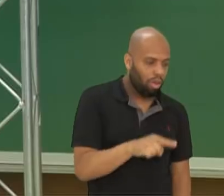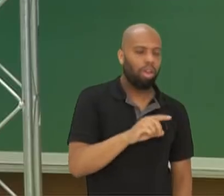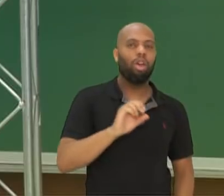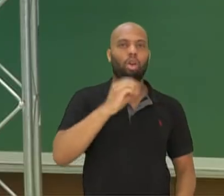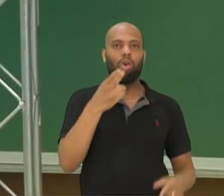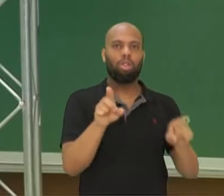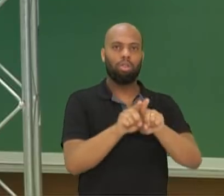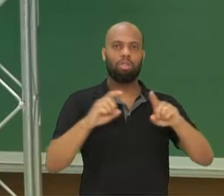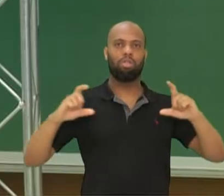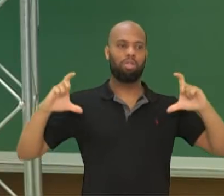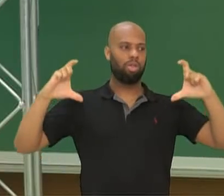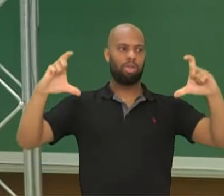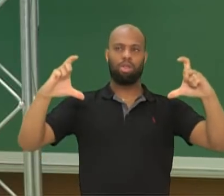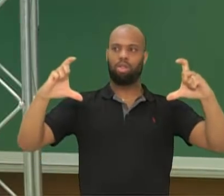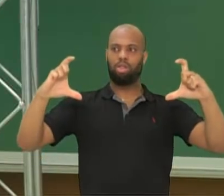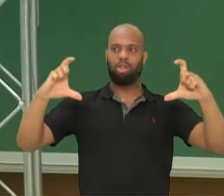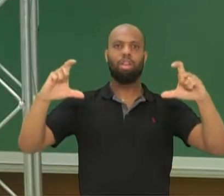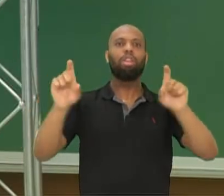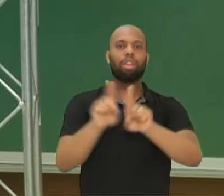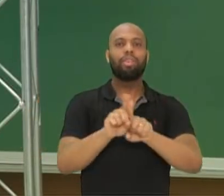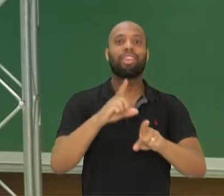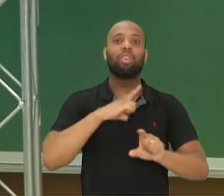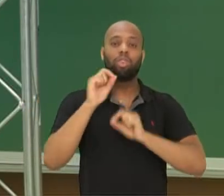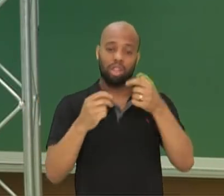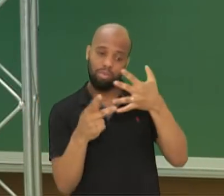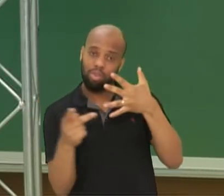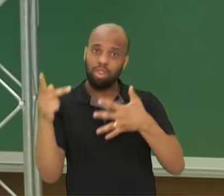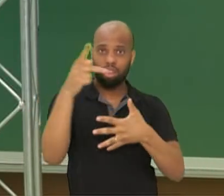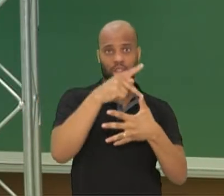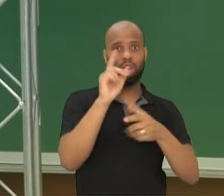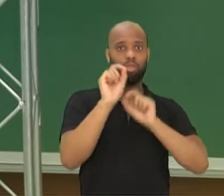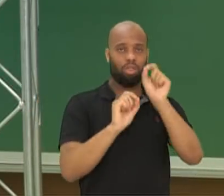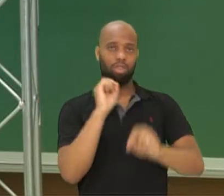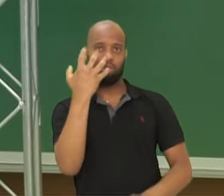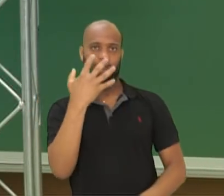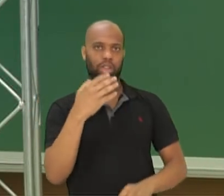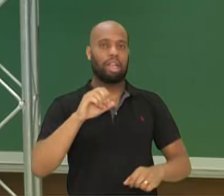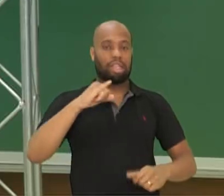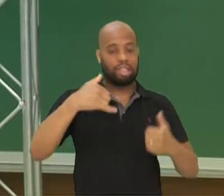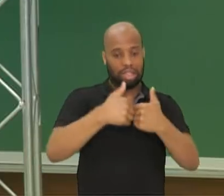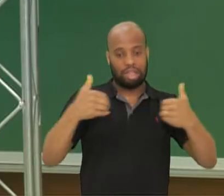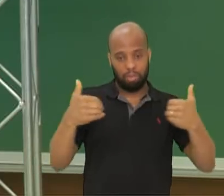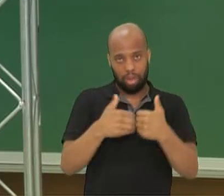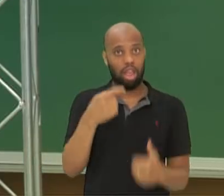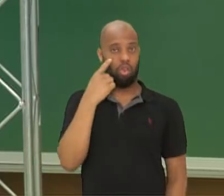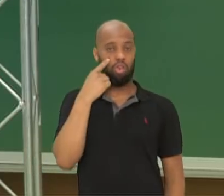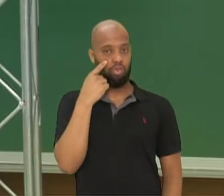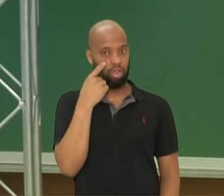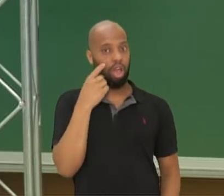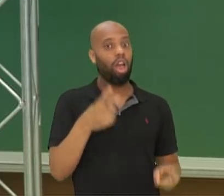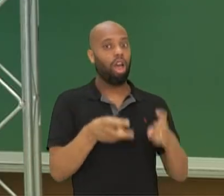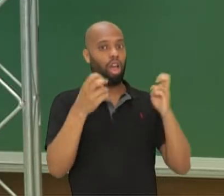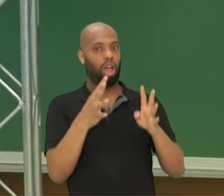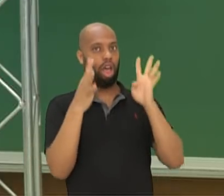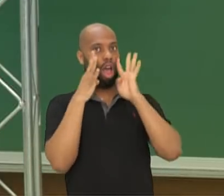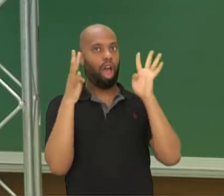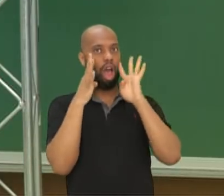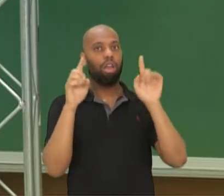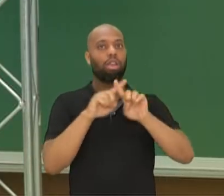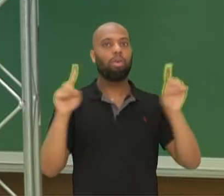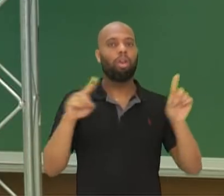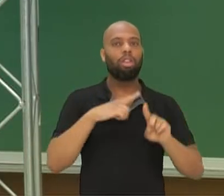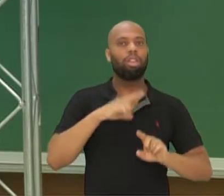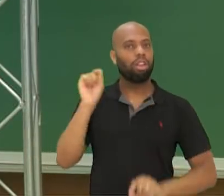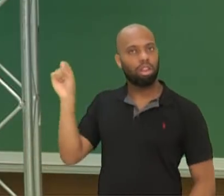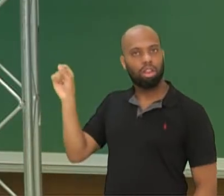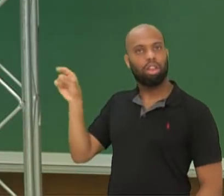A prioridade das operações com a priorização ali dos separadores. Mas nesse exercício